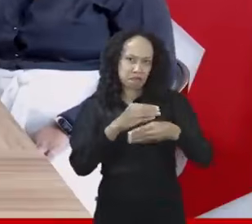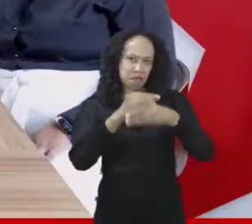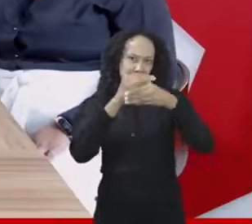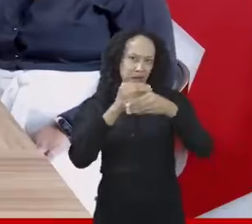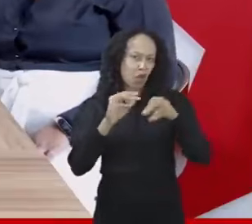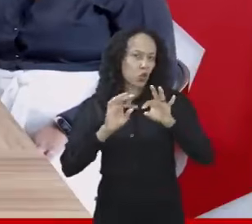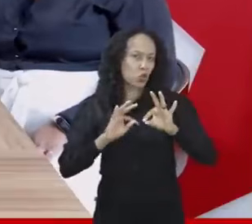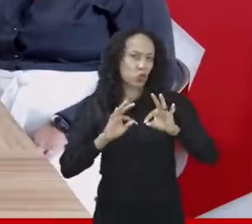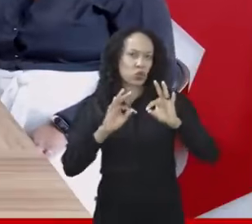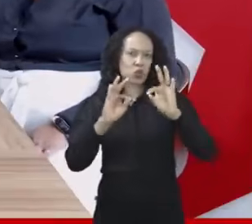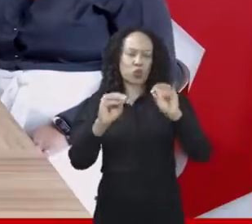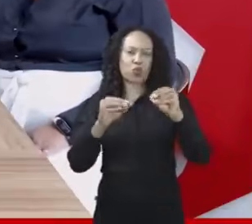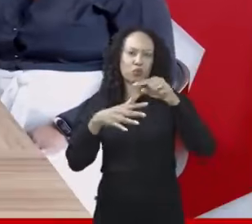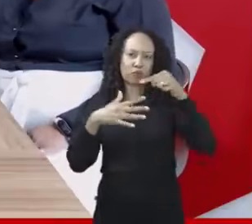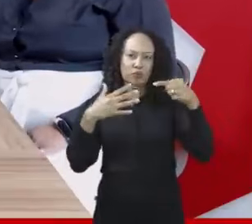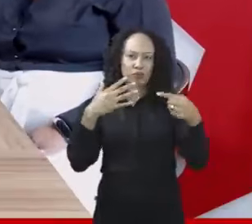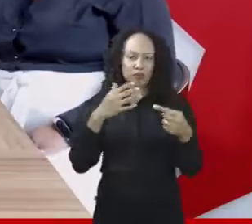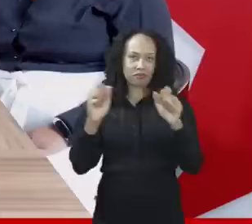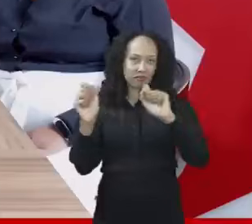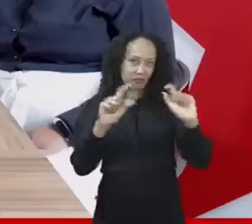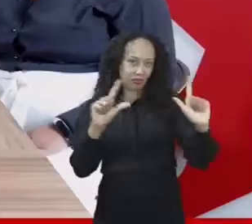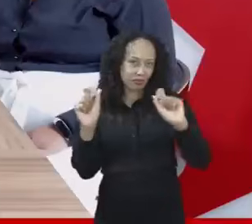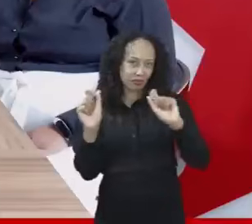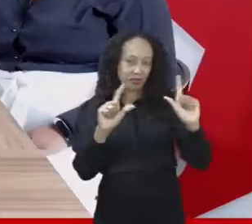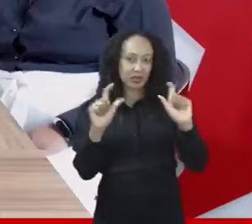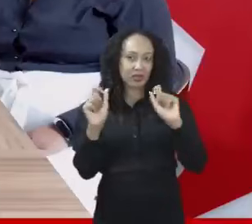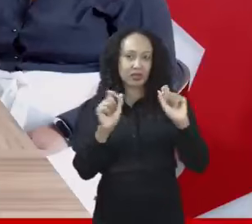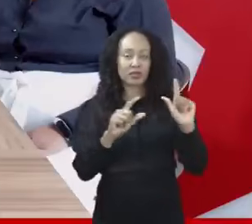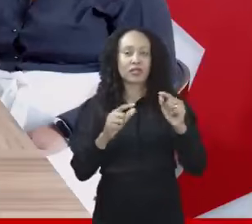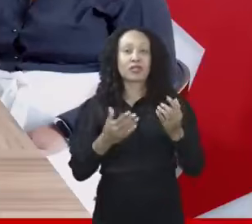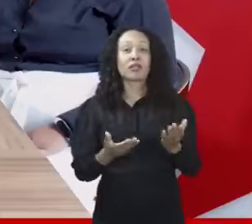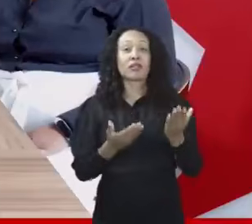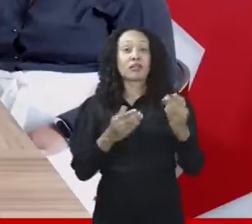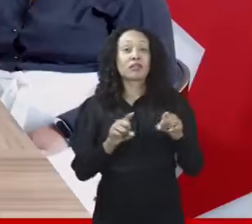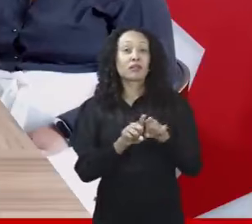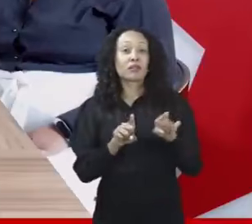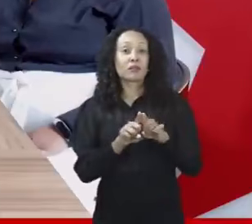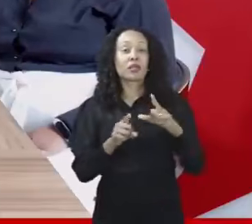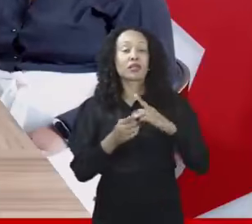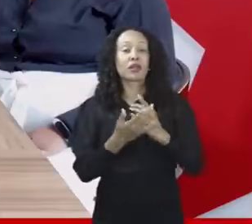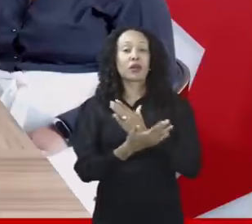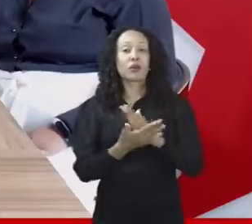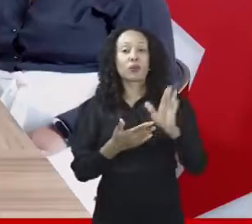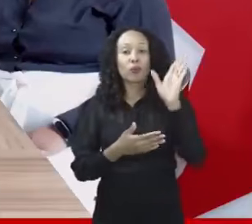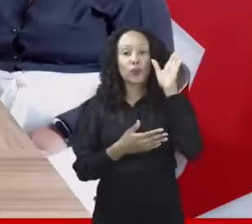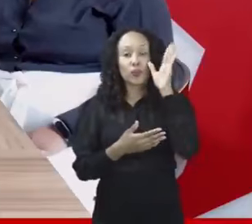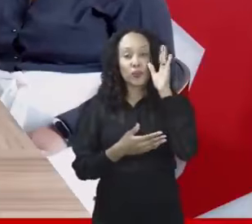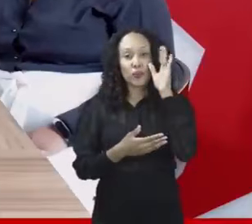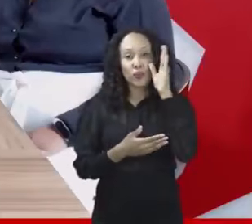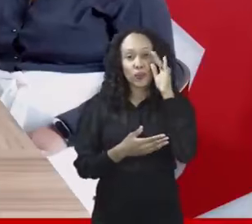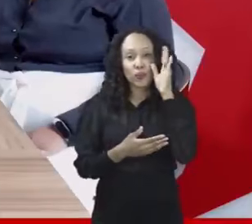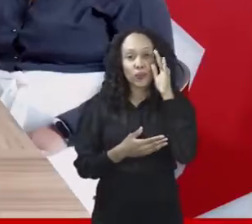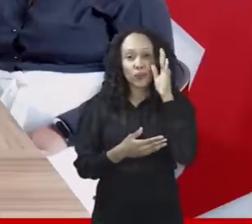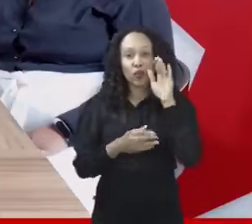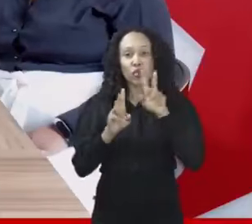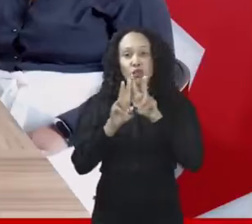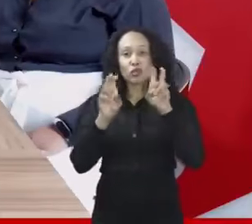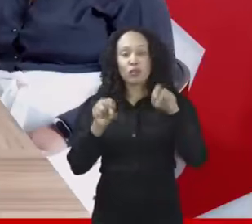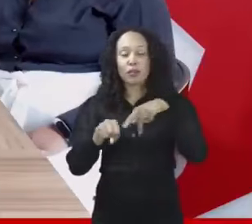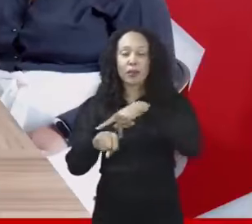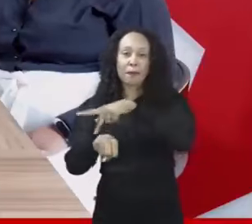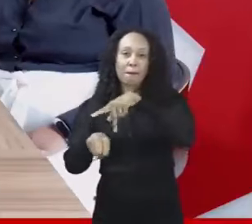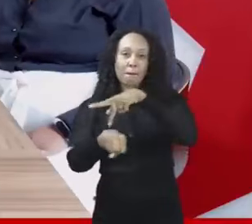que vão chegar em tela, tá? E aí, esse quadro traz algumas curiosidades justamente sobre países